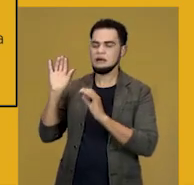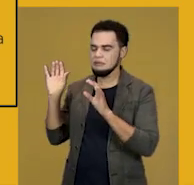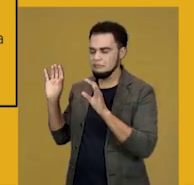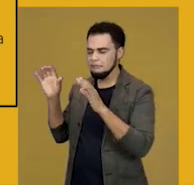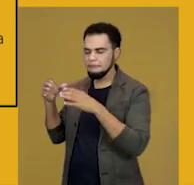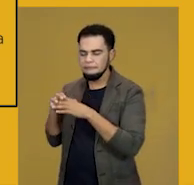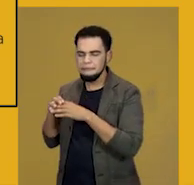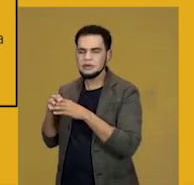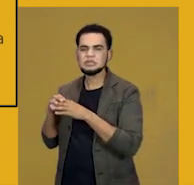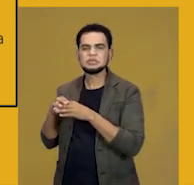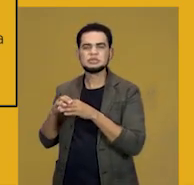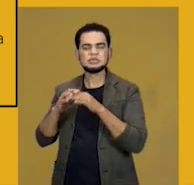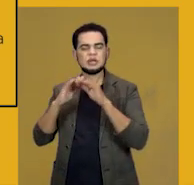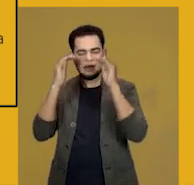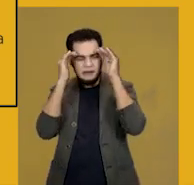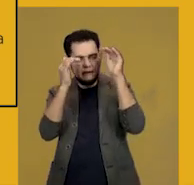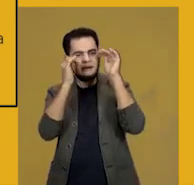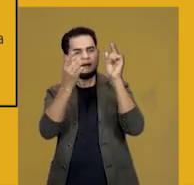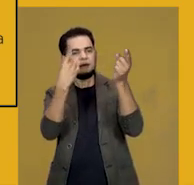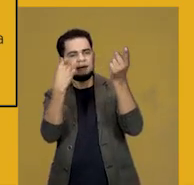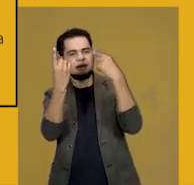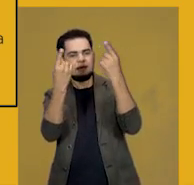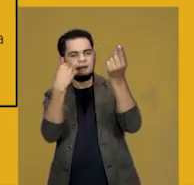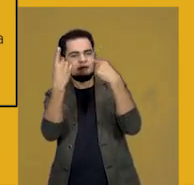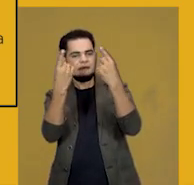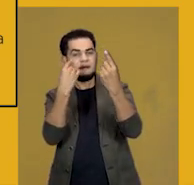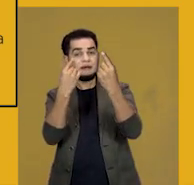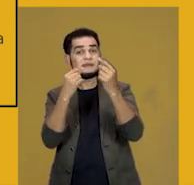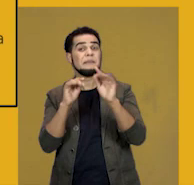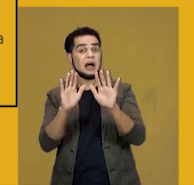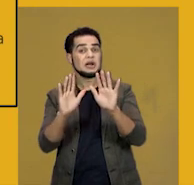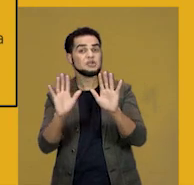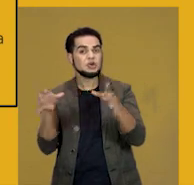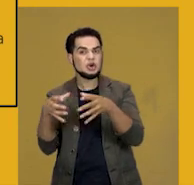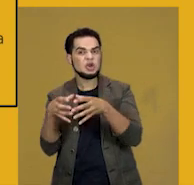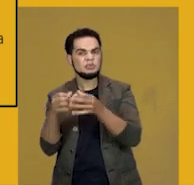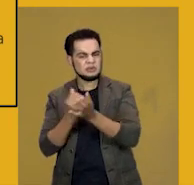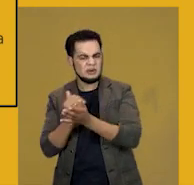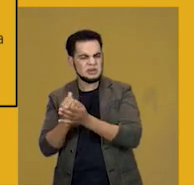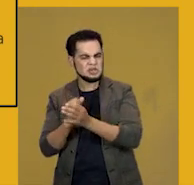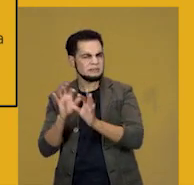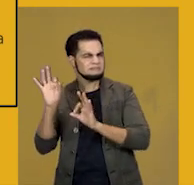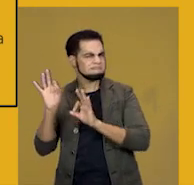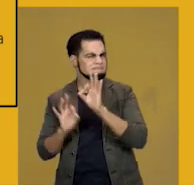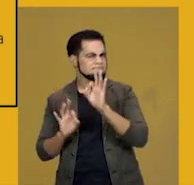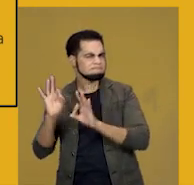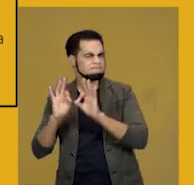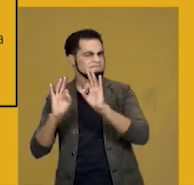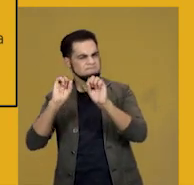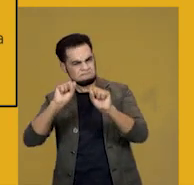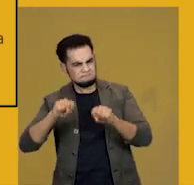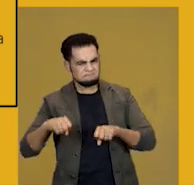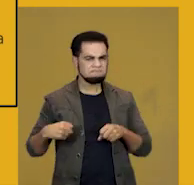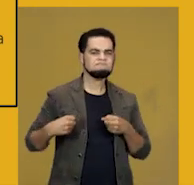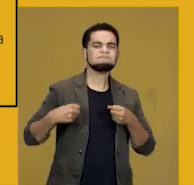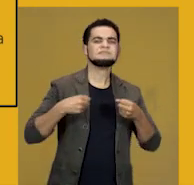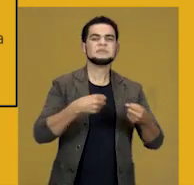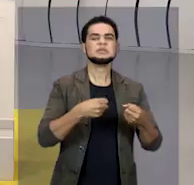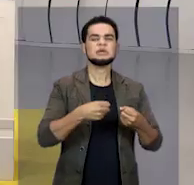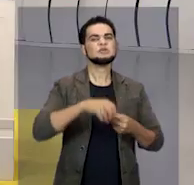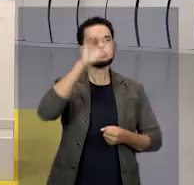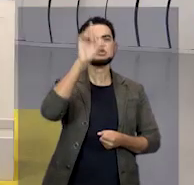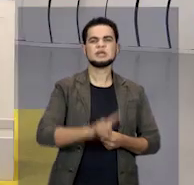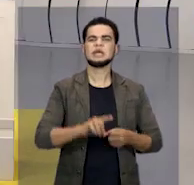à dominação dos grandes senhores, os camponeses começaram a se mobilizar e a se organizar, lutando por direitos e por